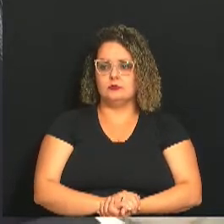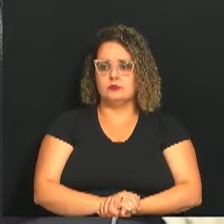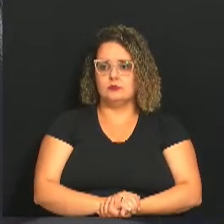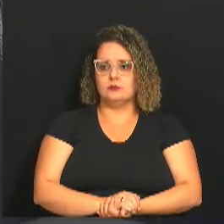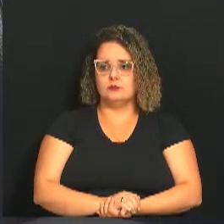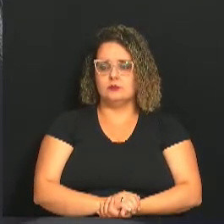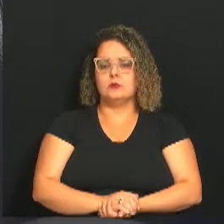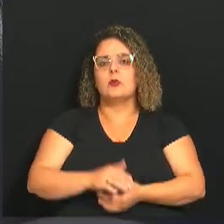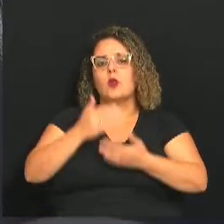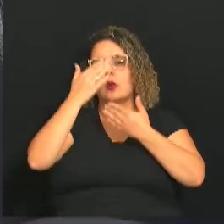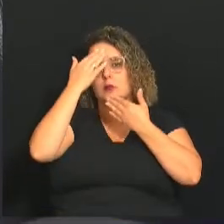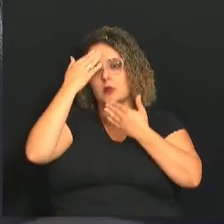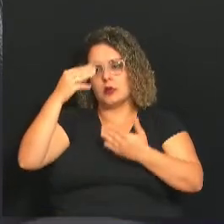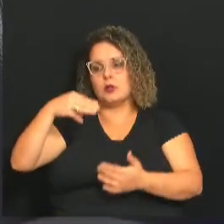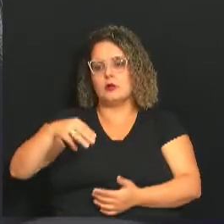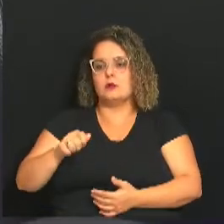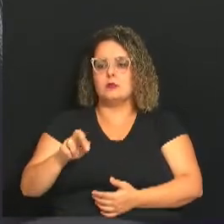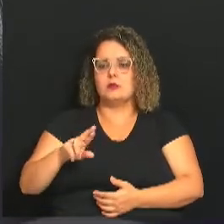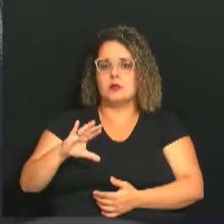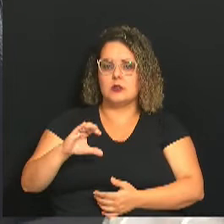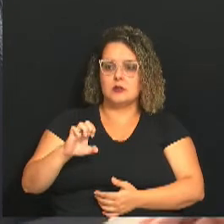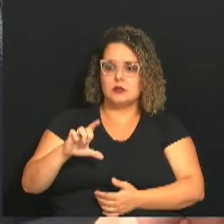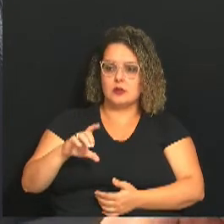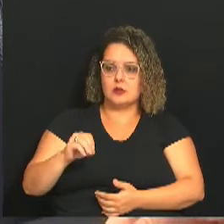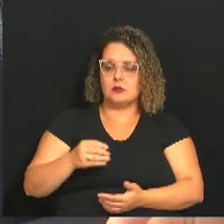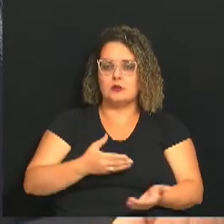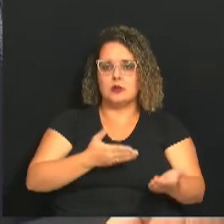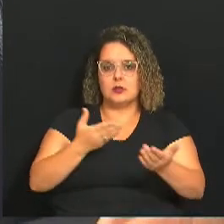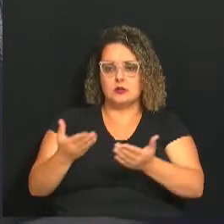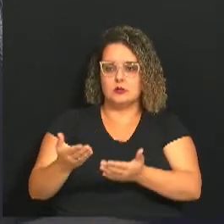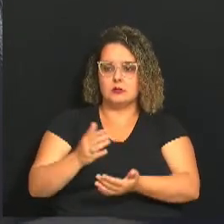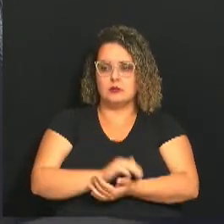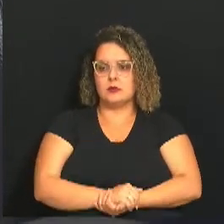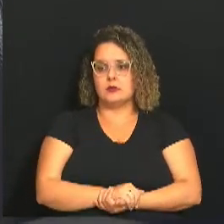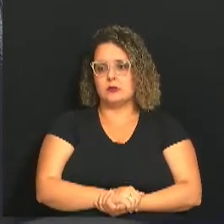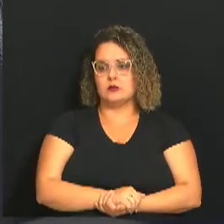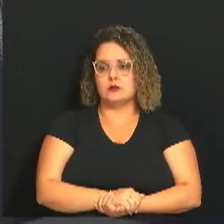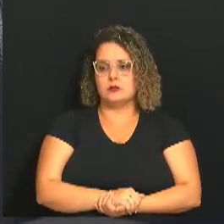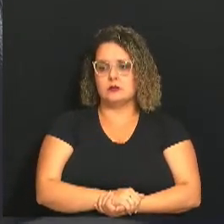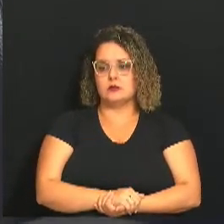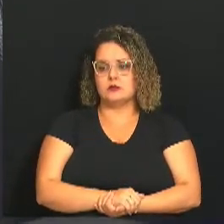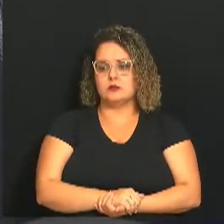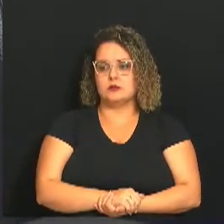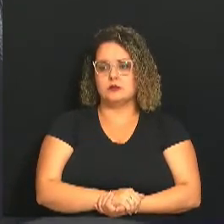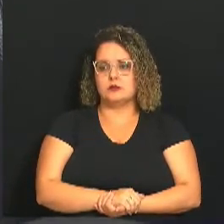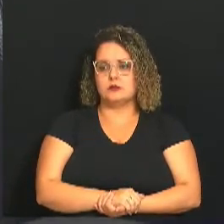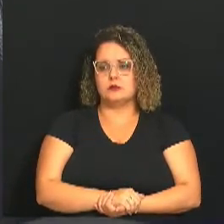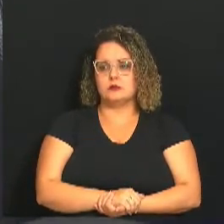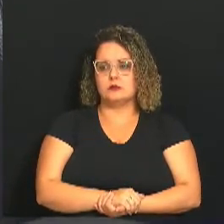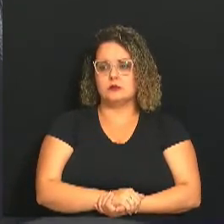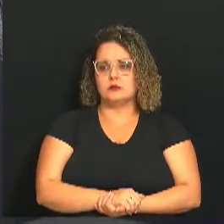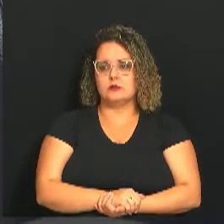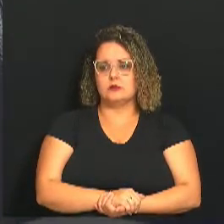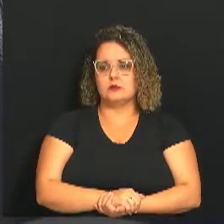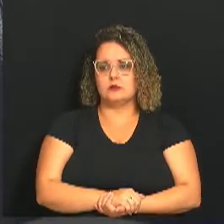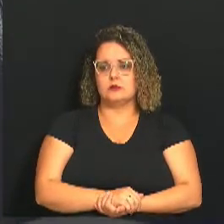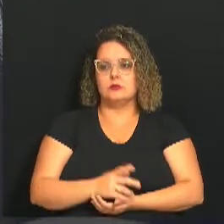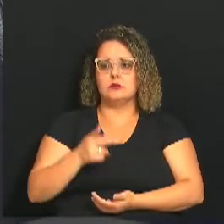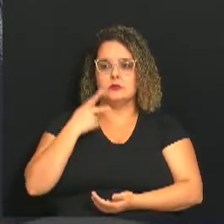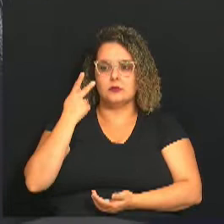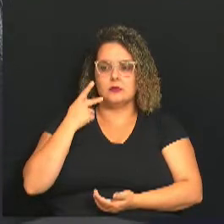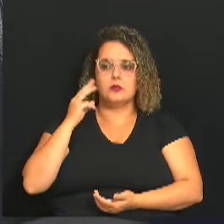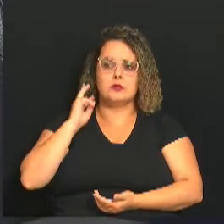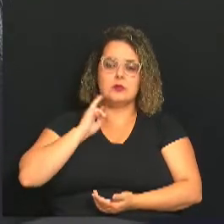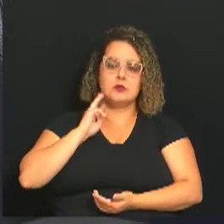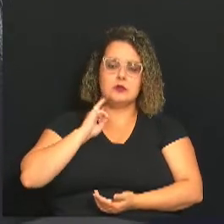Obrigado, Marcelo, pela exposição. Eu queria, então, já passar o vereador Cecílio,